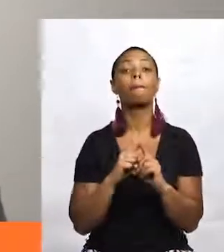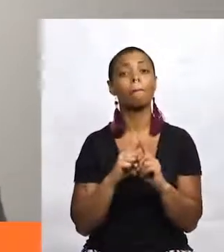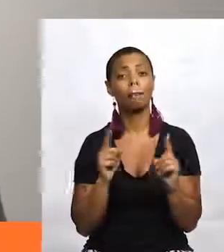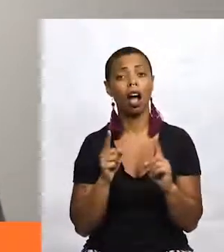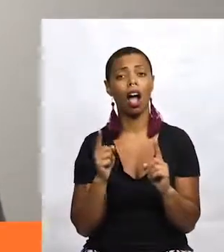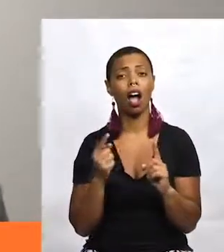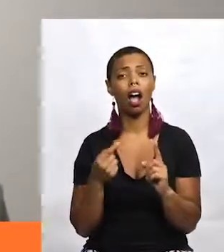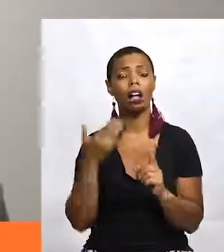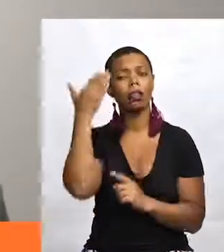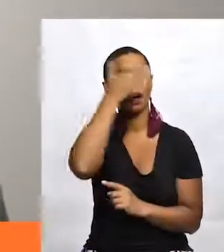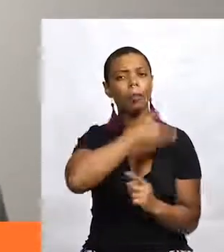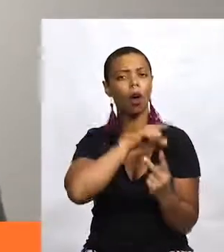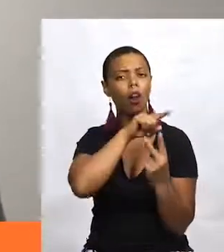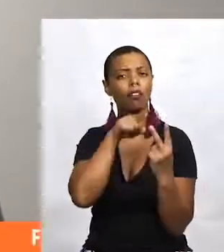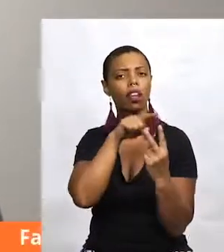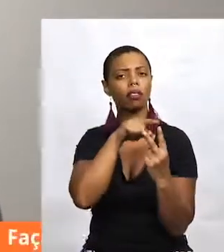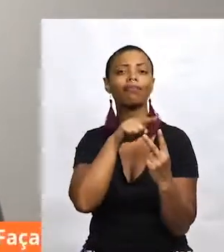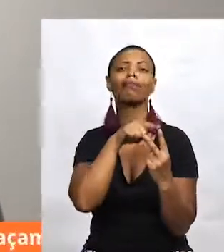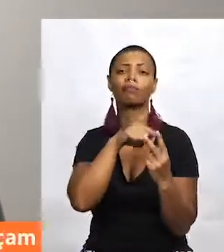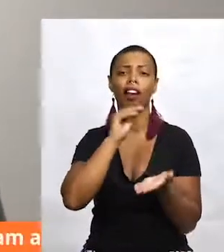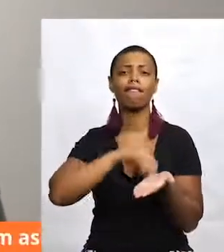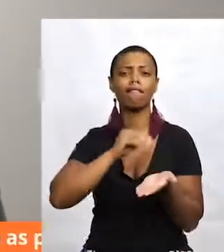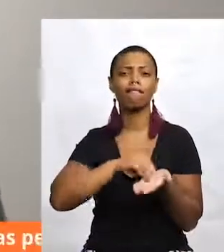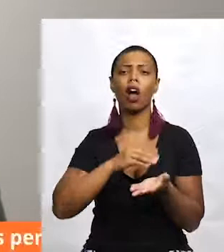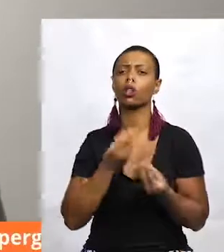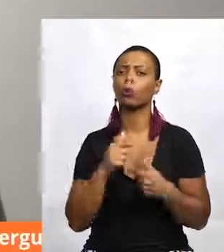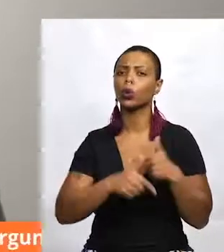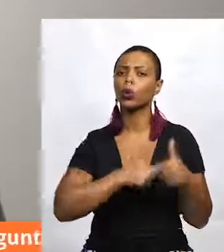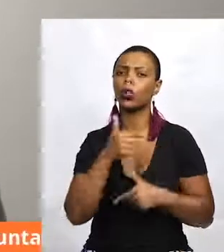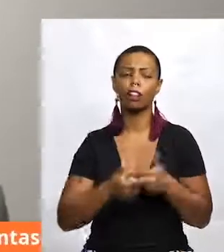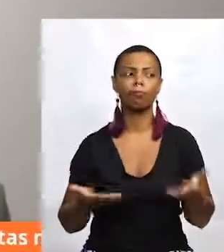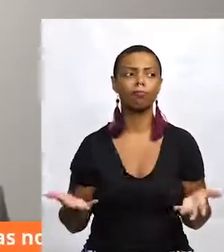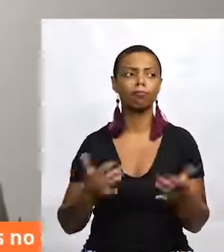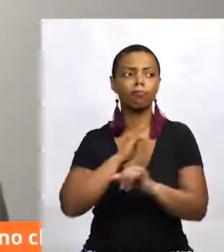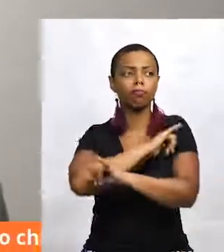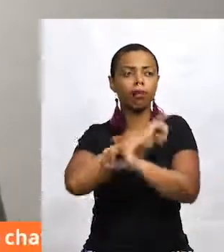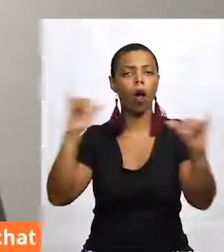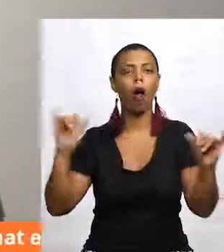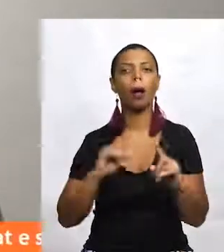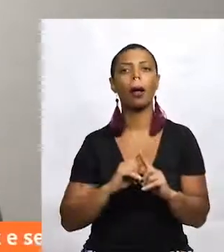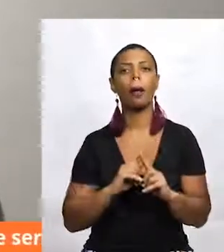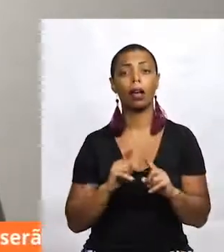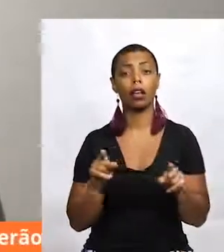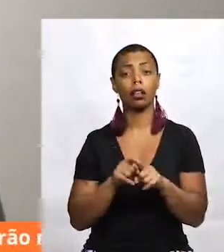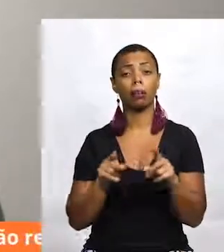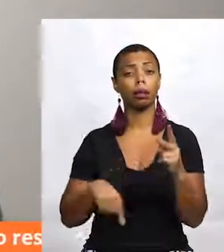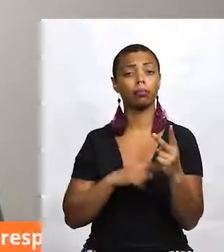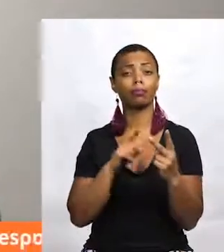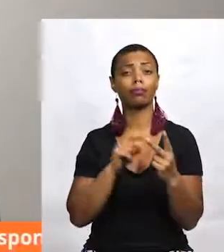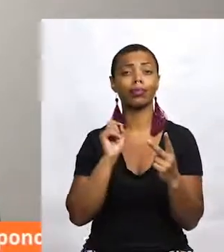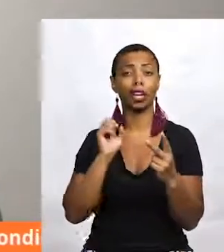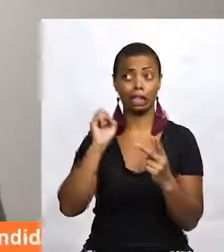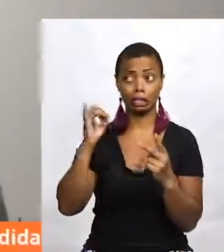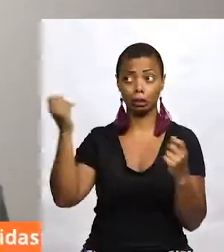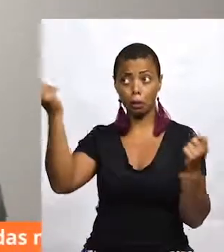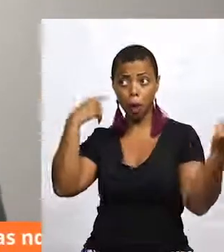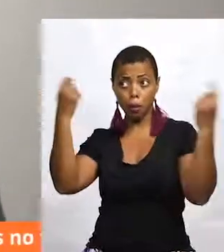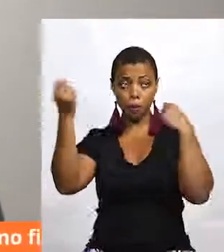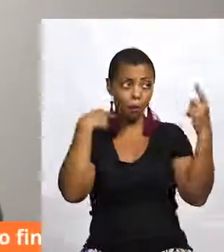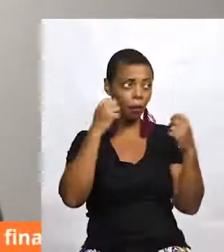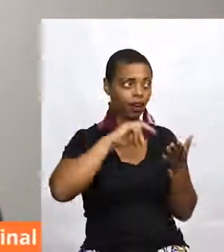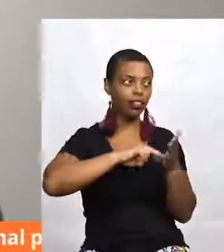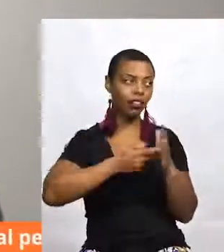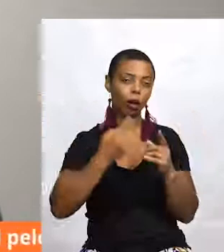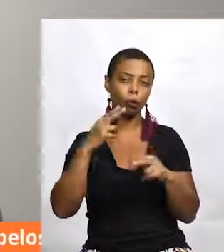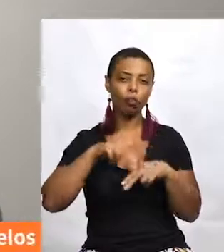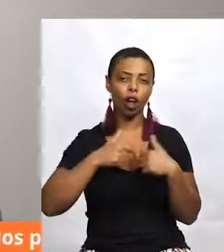sinal de que ainda tem muito que ser feito, e um sinal de que se eles estão nos atirando pedras é porque a gente está dando fruto, né?